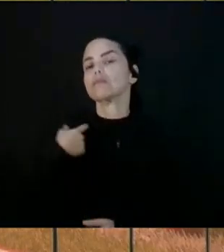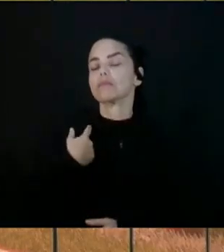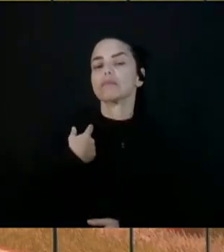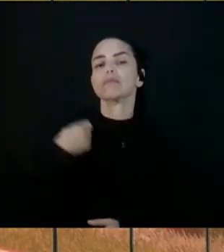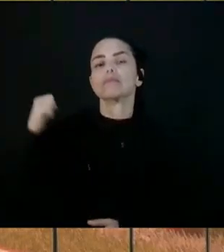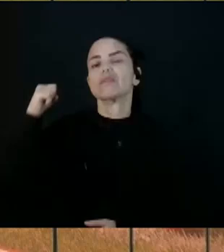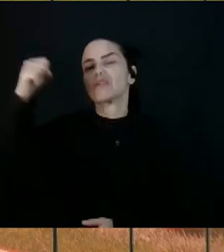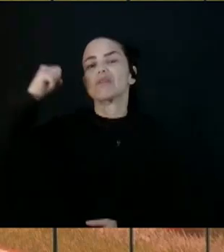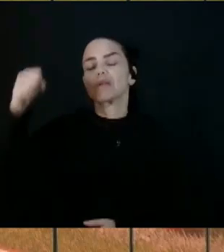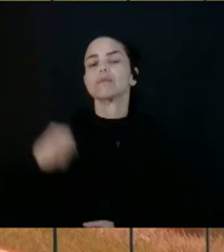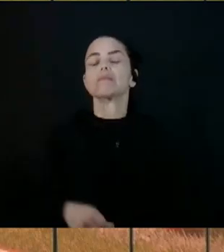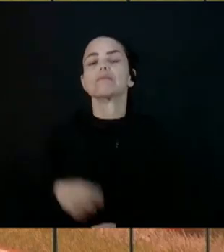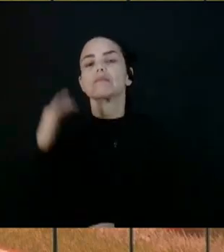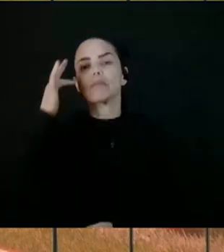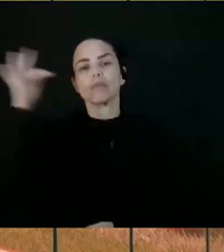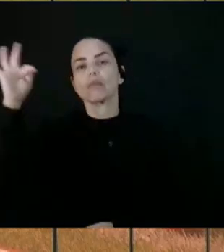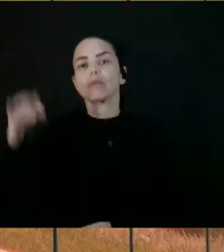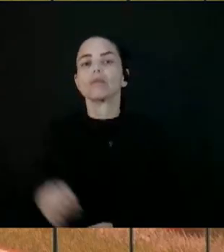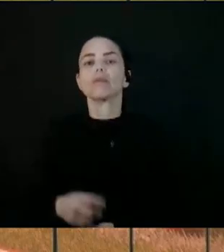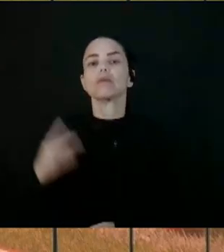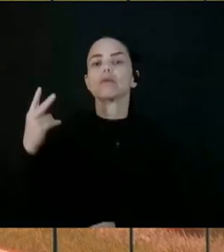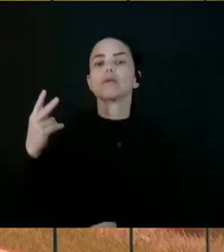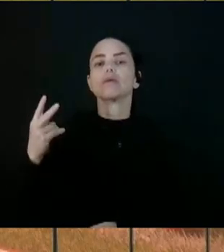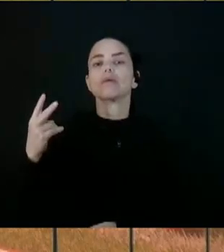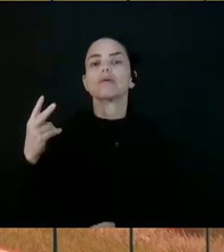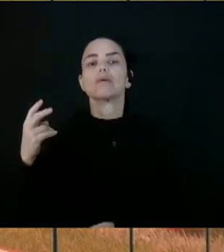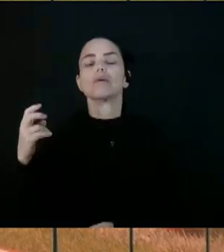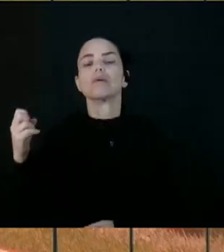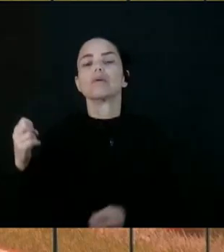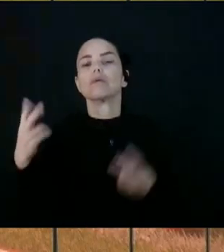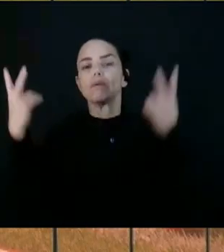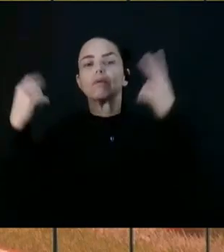Mbappé, então tem vitória e gols na estreia.